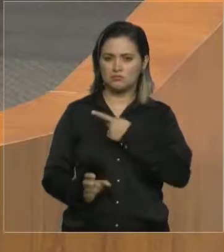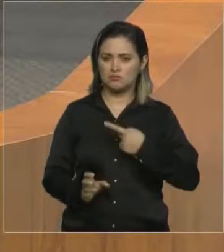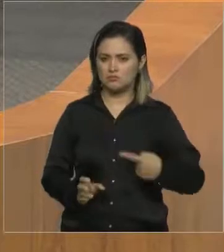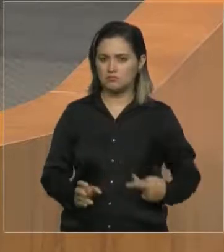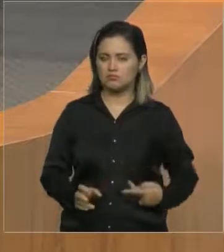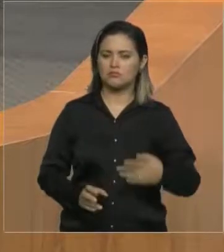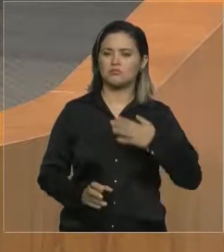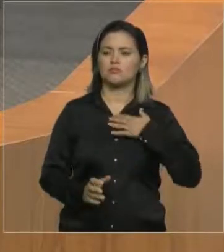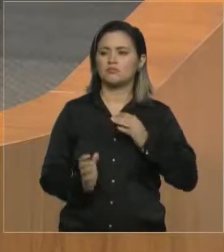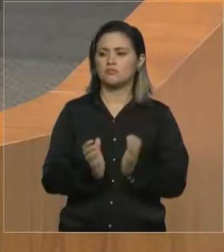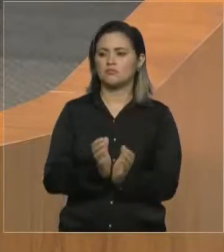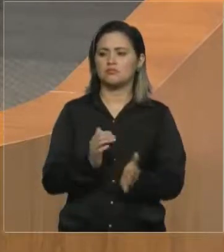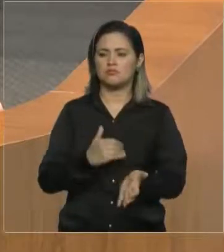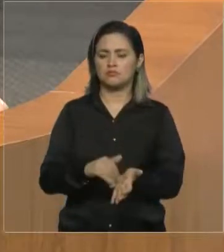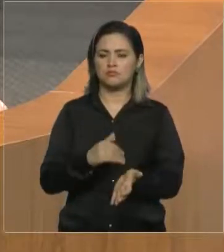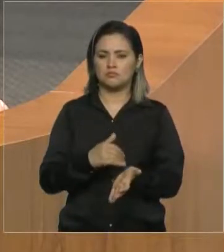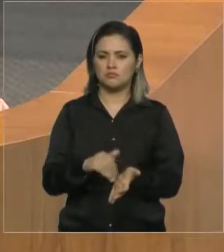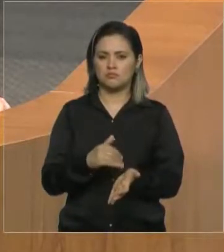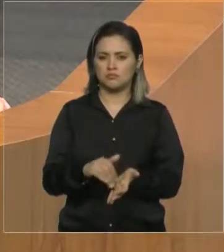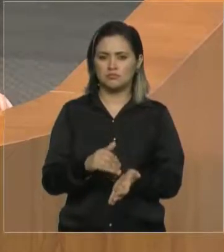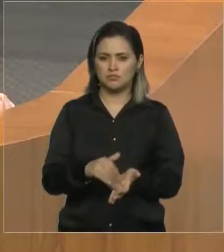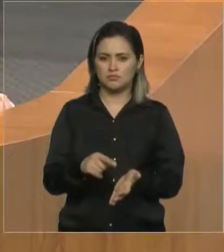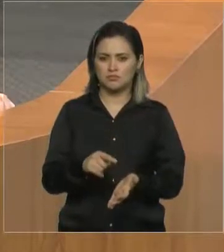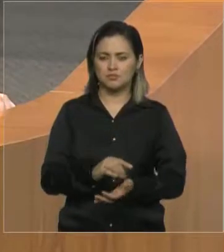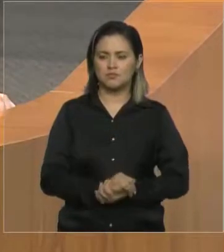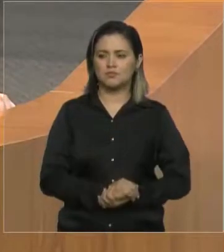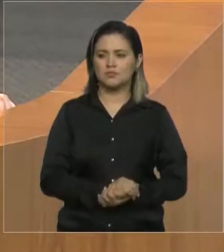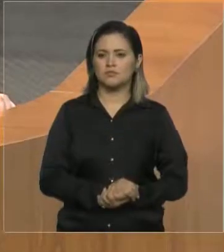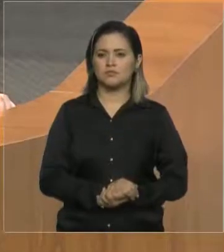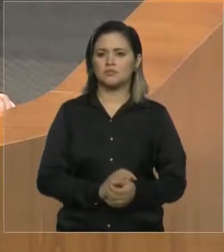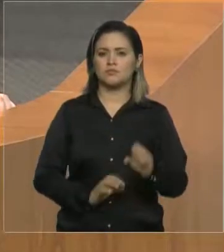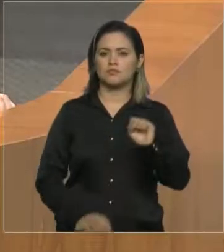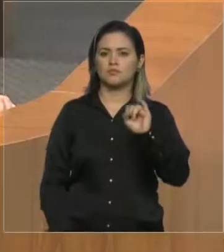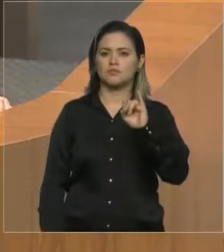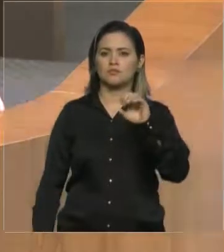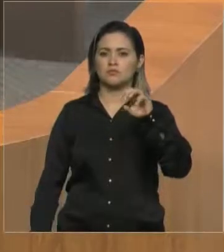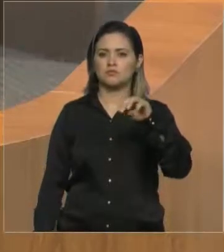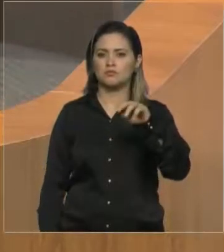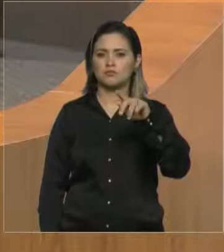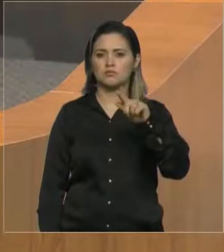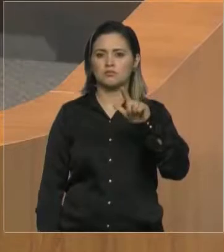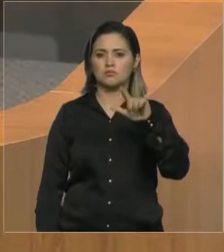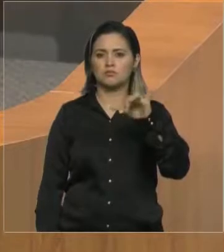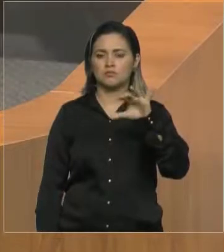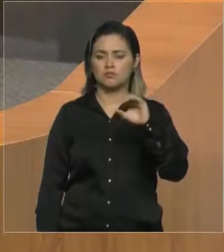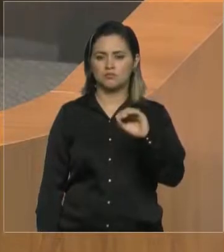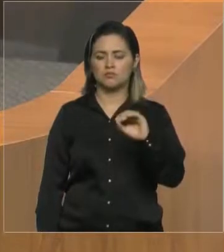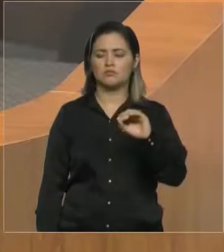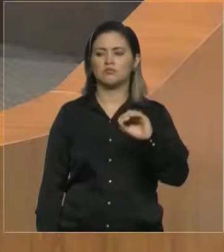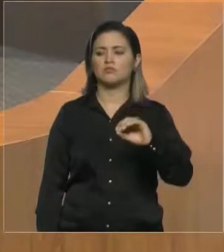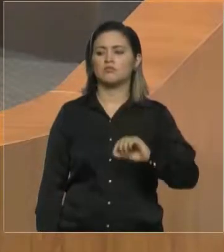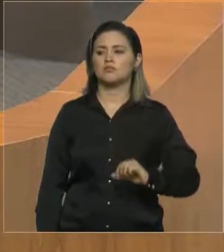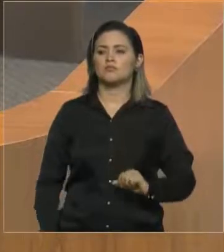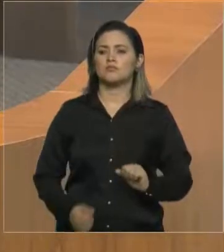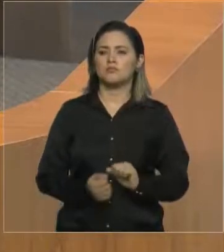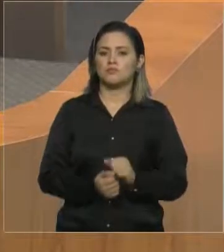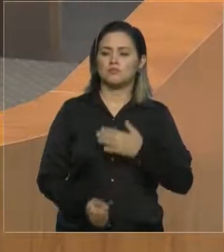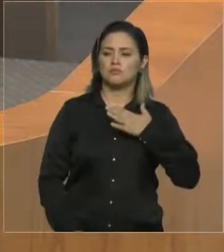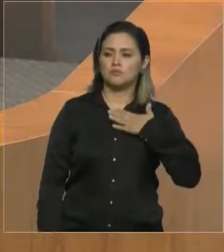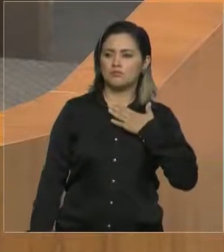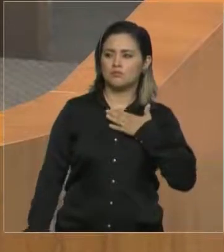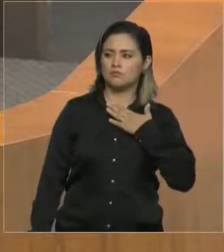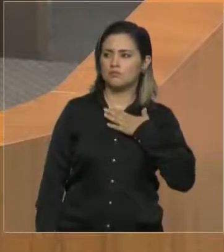pasta, o secretário Simplício Araújo. E numa ação conjunta, junto comigo, junto com meu amigo